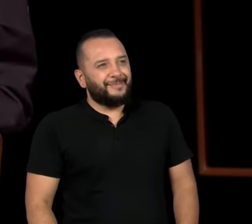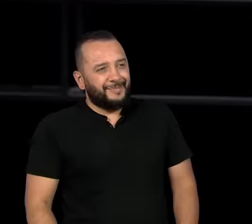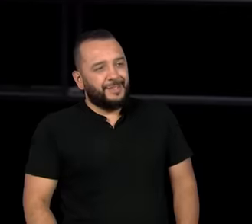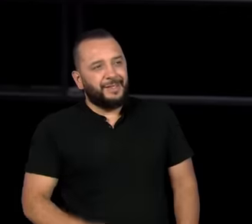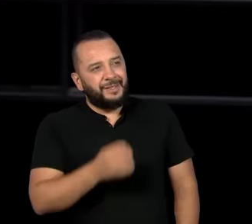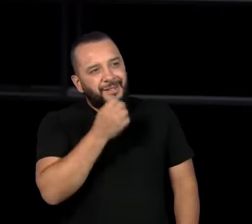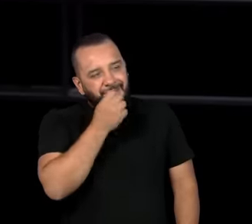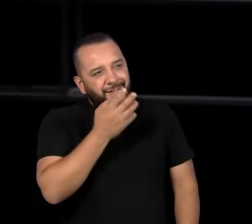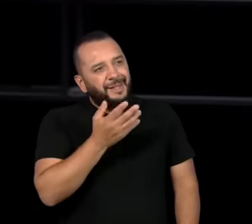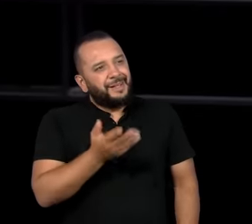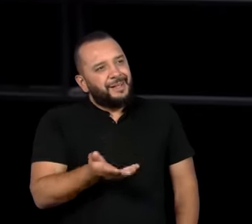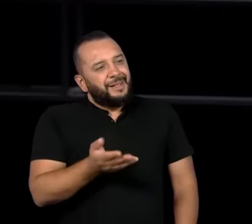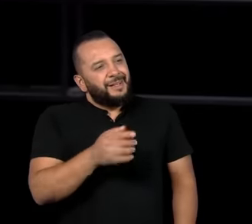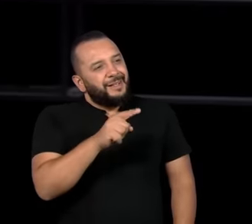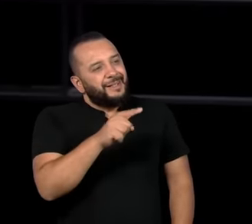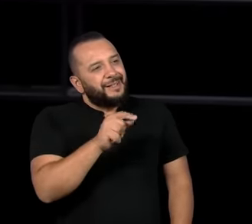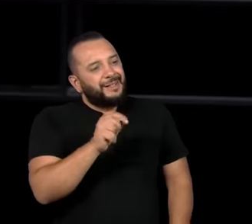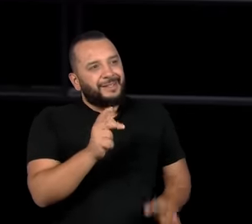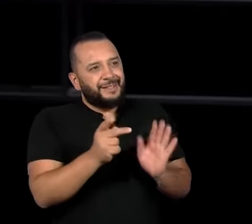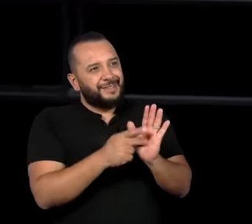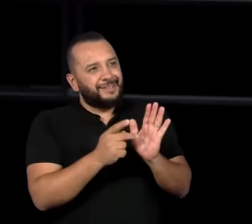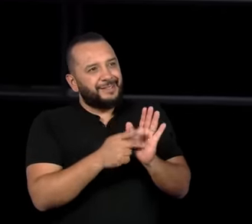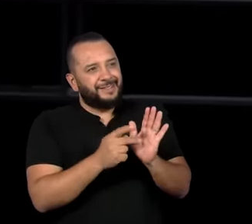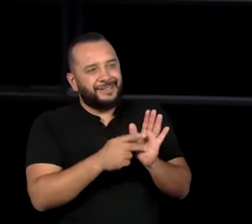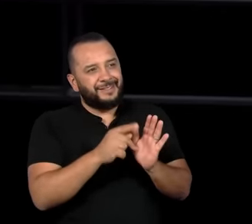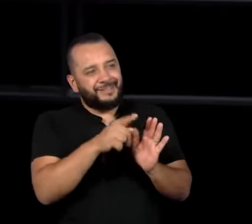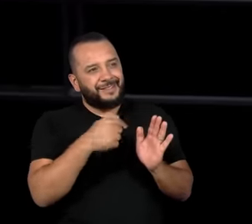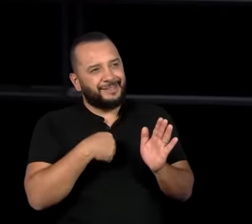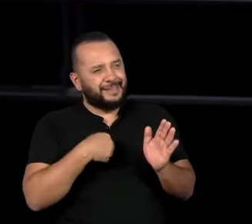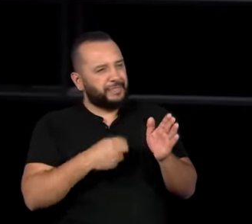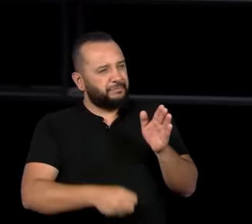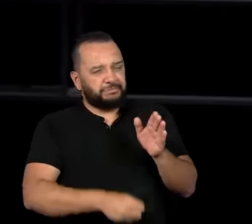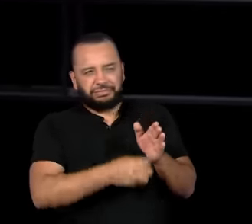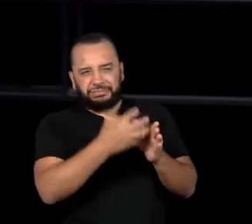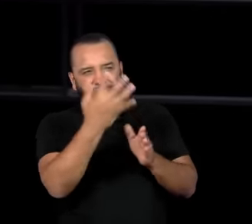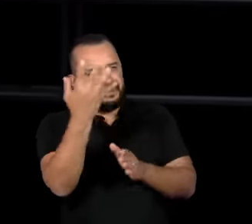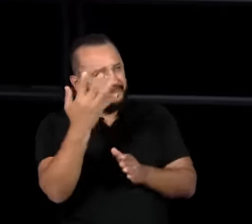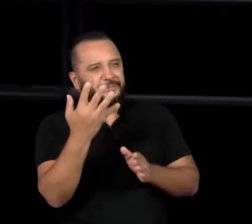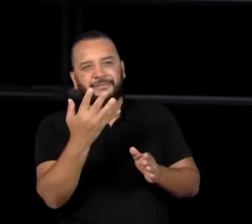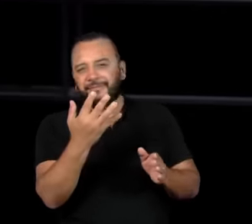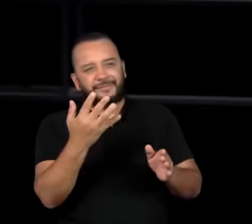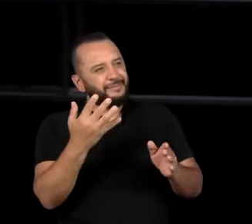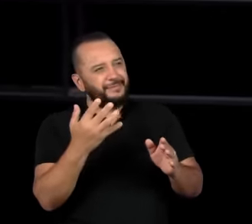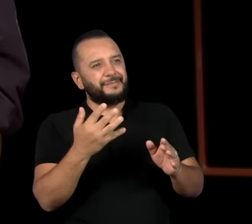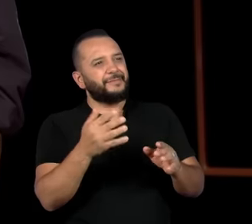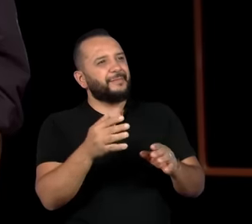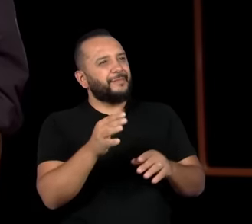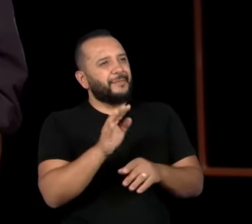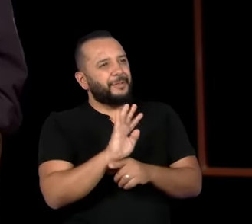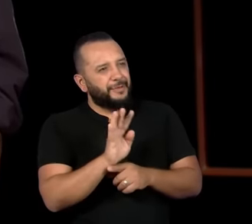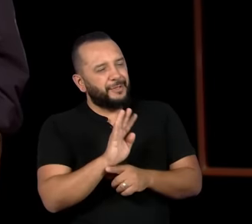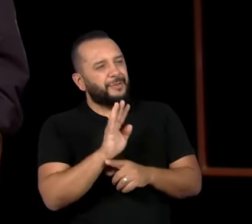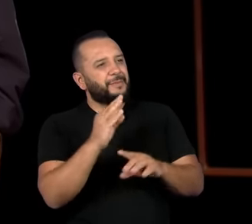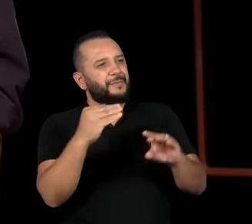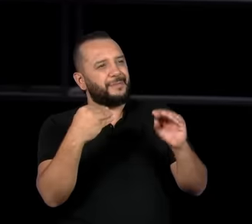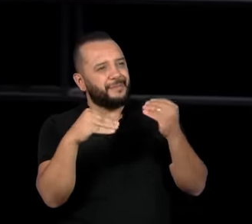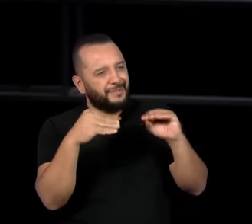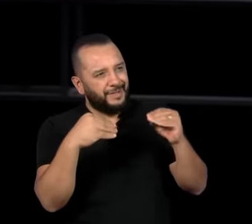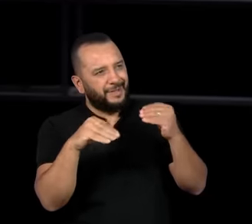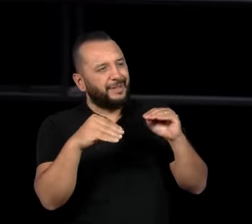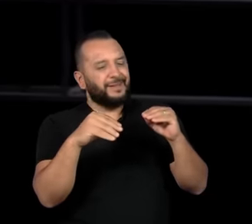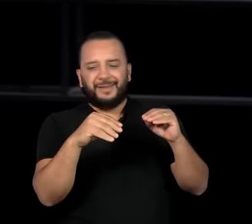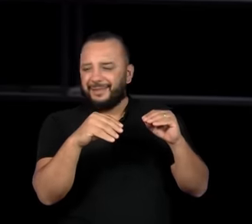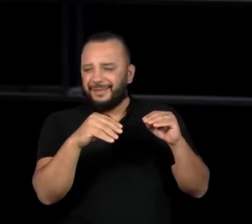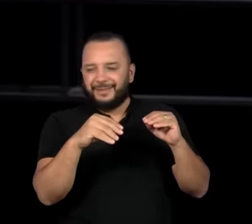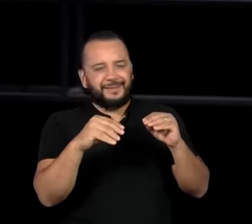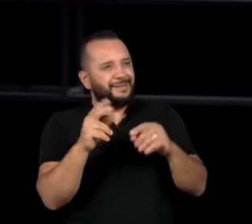Bom, Paulo, a gente, na verdade, perdeu as contas de quantas obras audiovisuais você fez, fora, né, entre